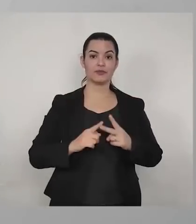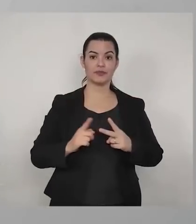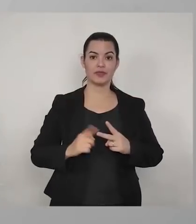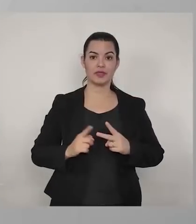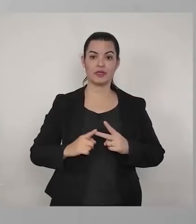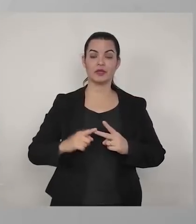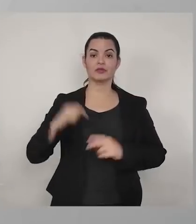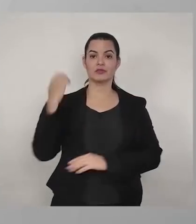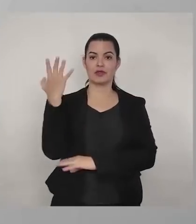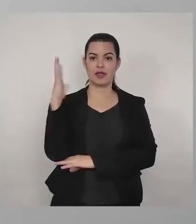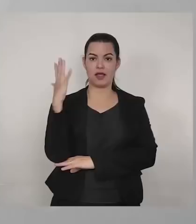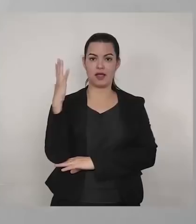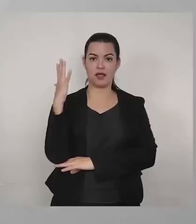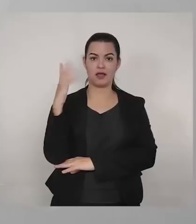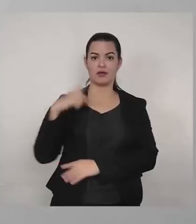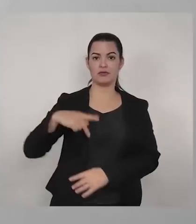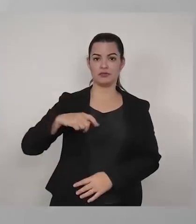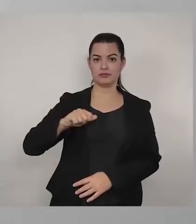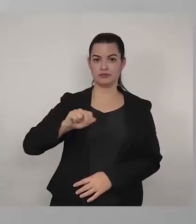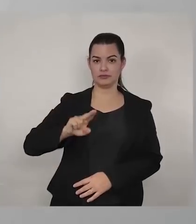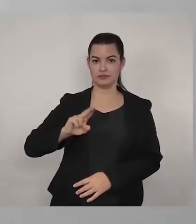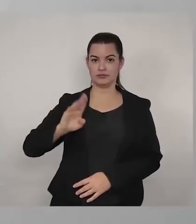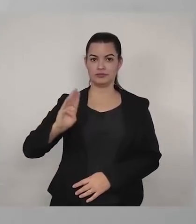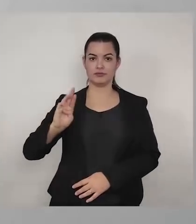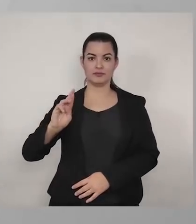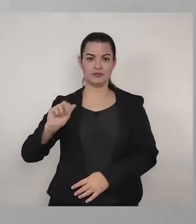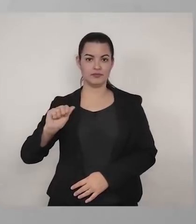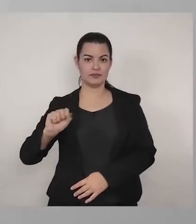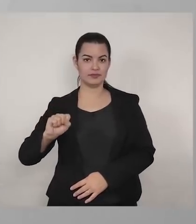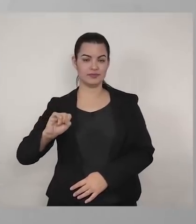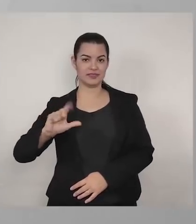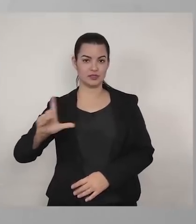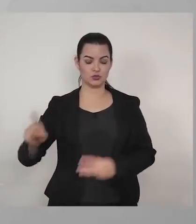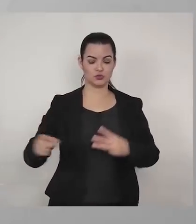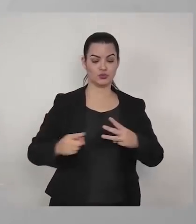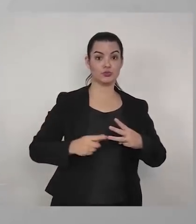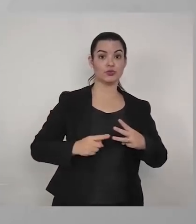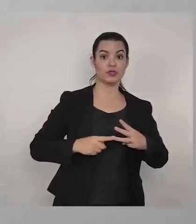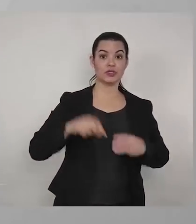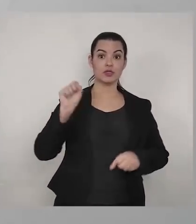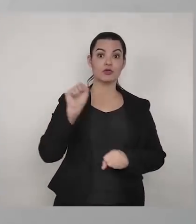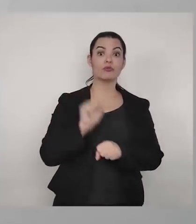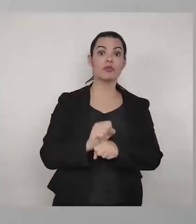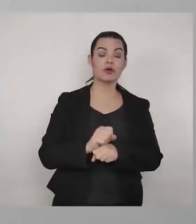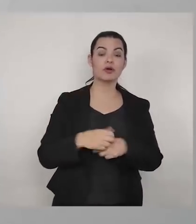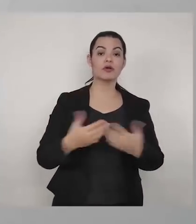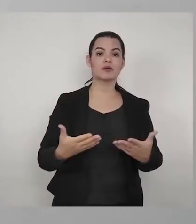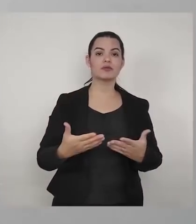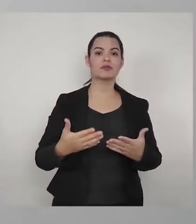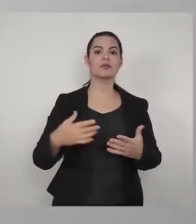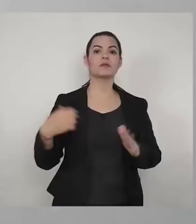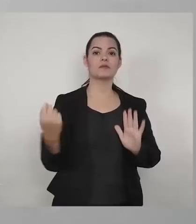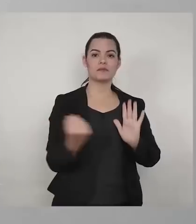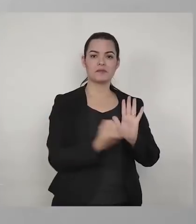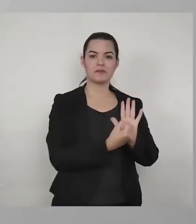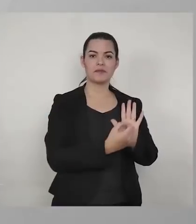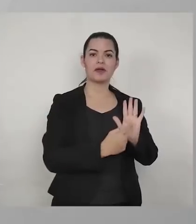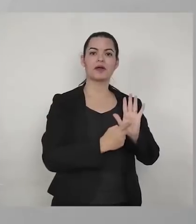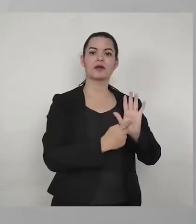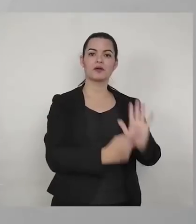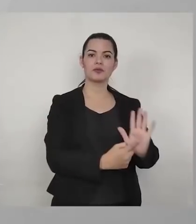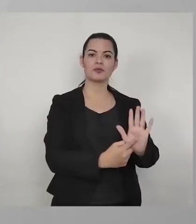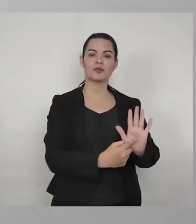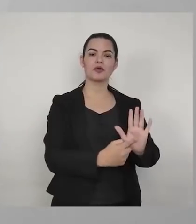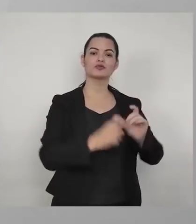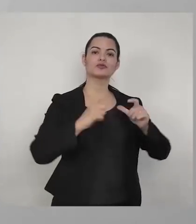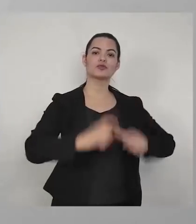de pau-brasil. E o terceiro ponto de parada, um marco que representa as primeiras